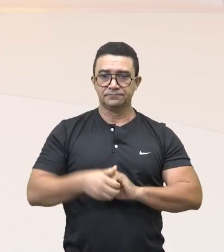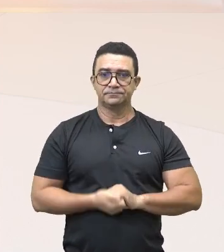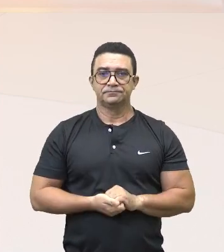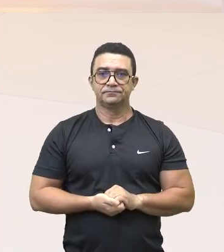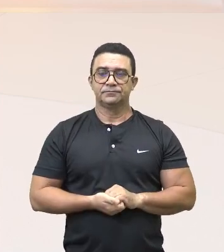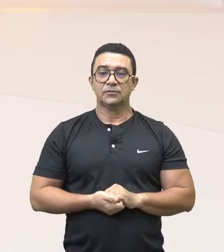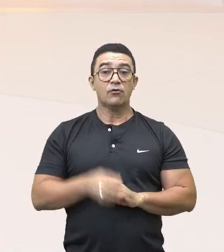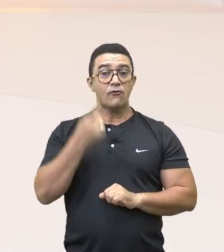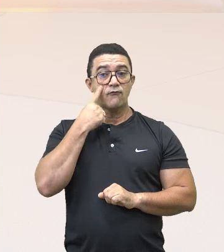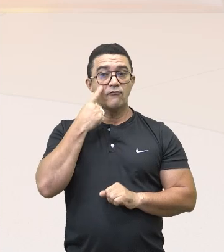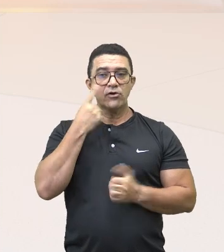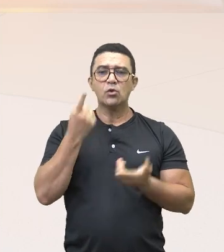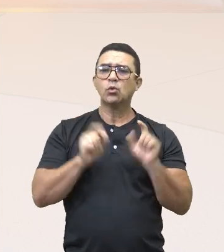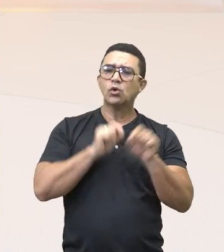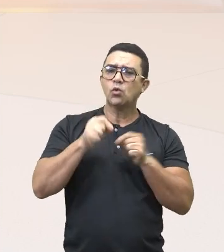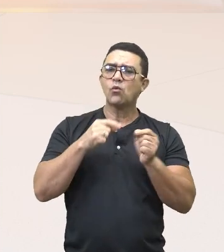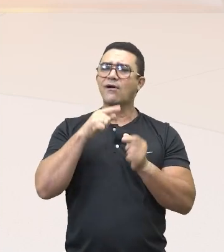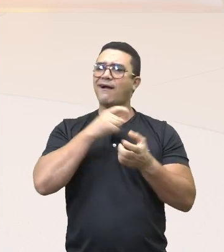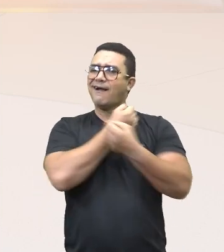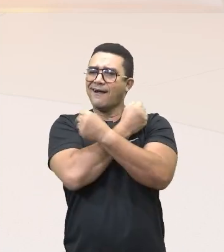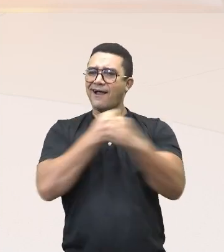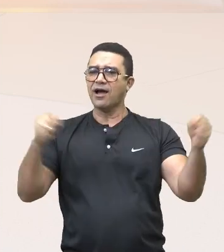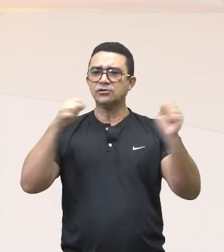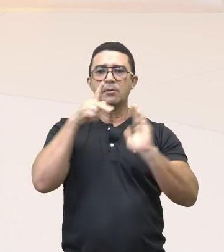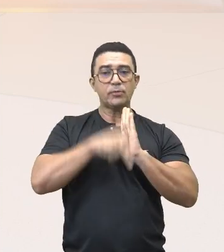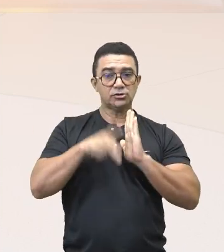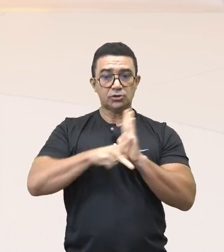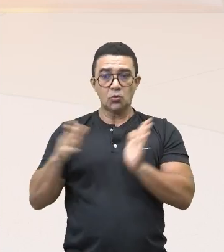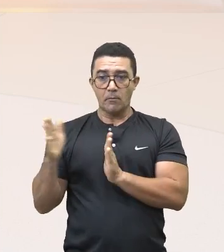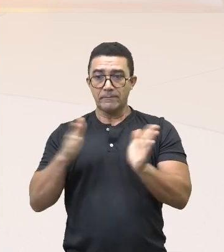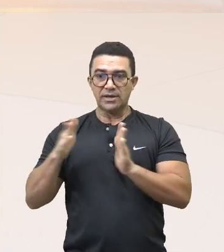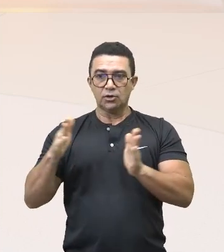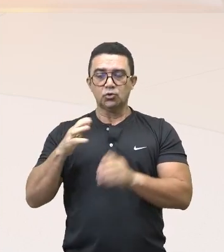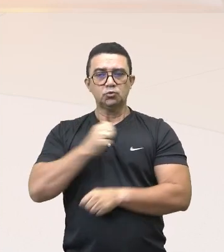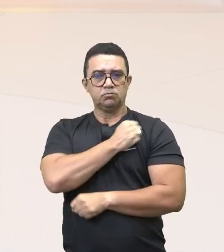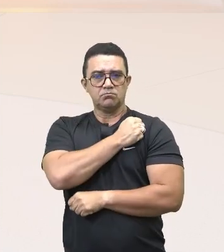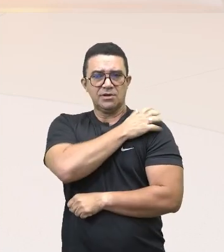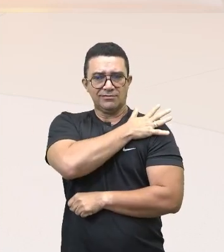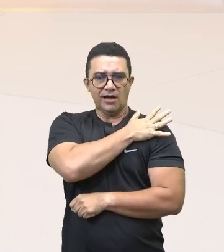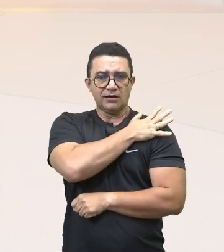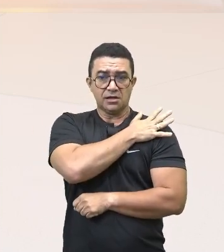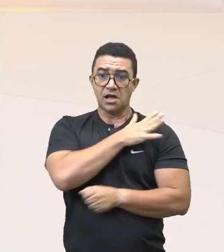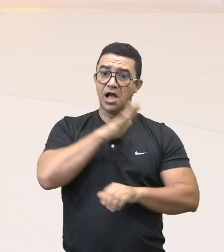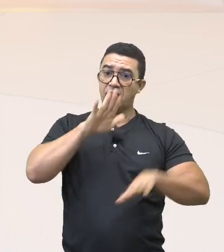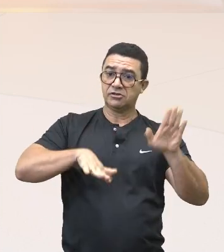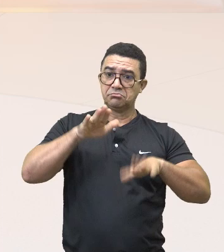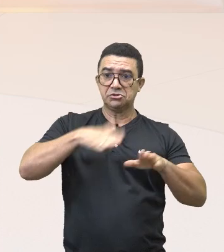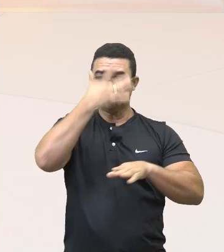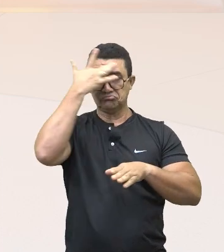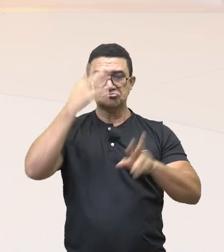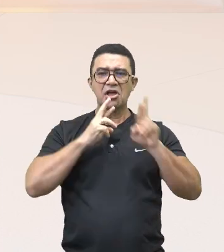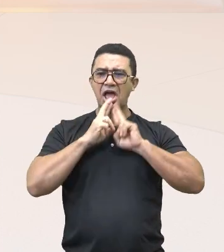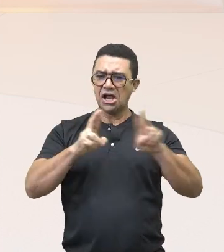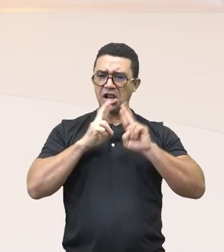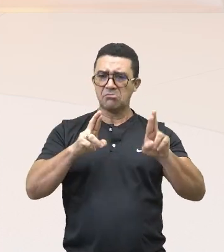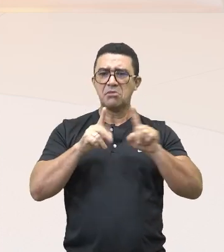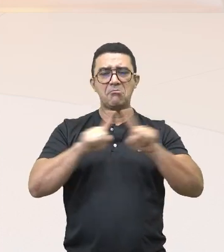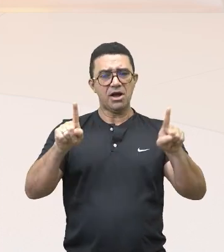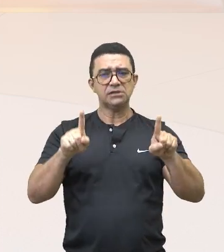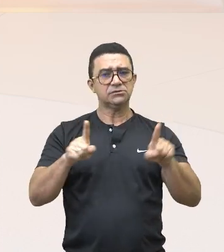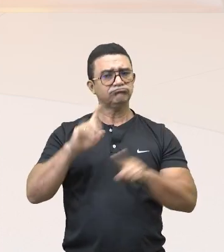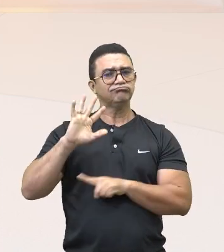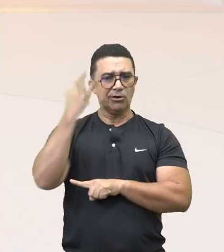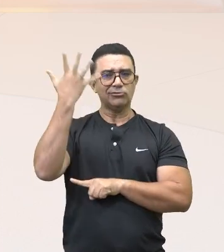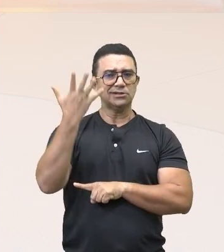pessoal, é um desses grandes projetos do período militar que tem muitas críticas até hoje em dia, mas que aconteceram lá